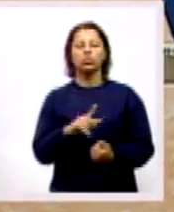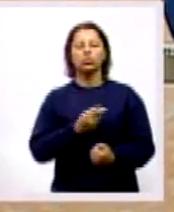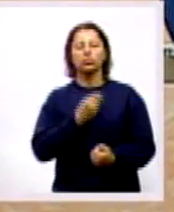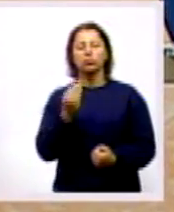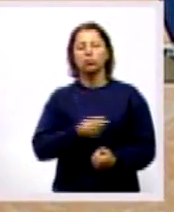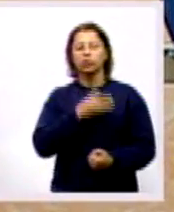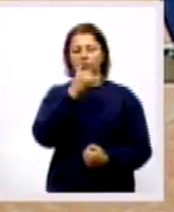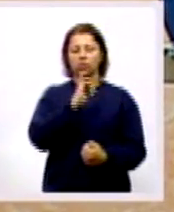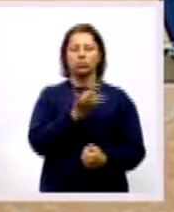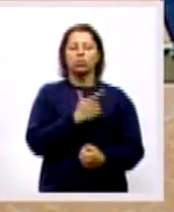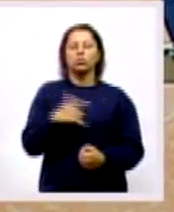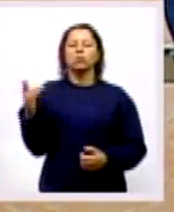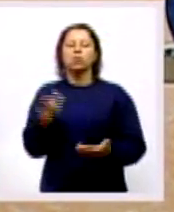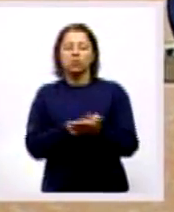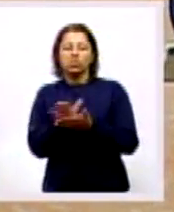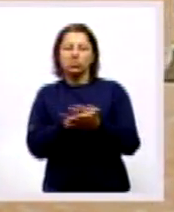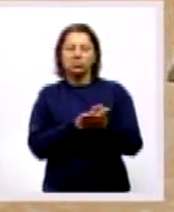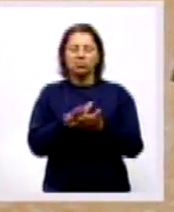é você dizer: eu não tenho sabor nenhum,